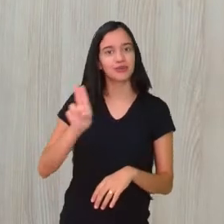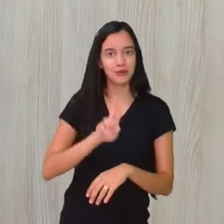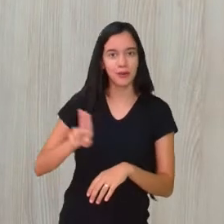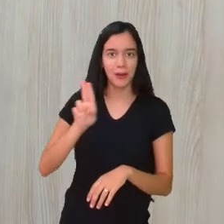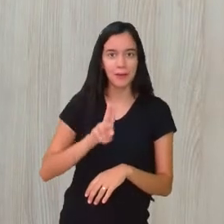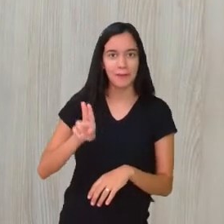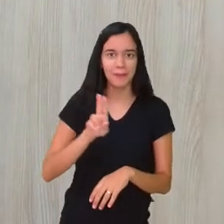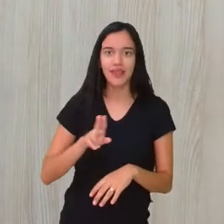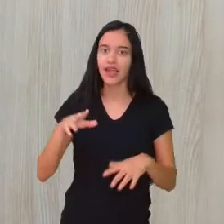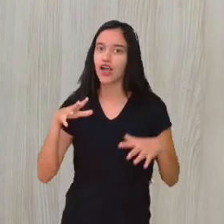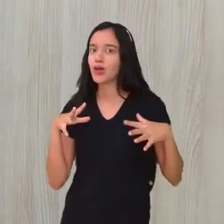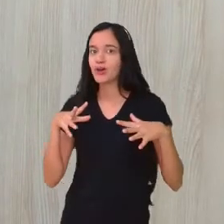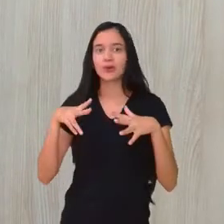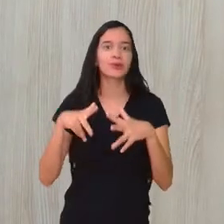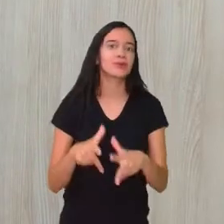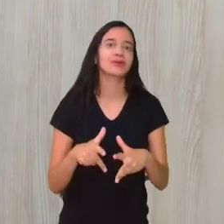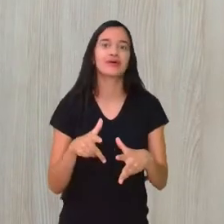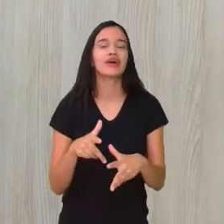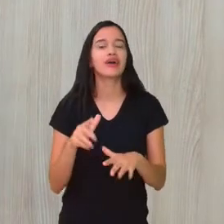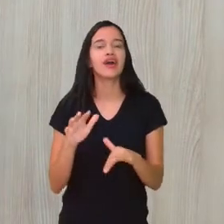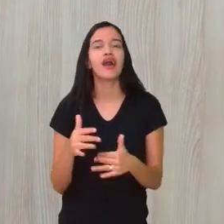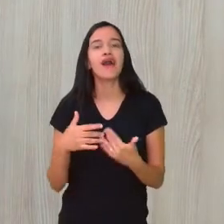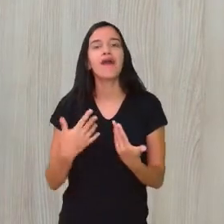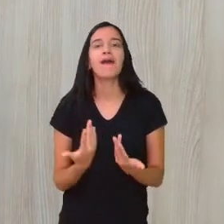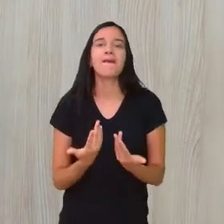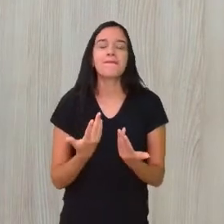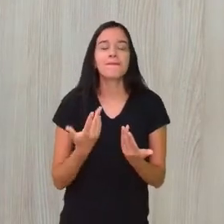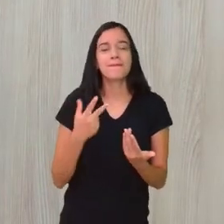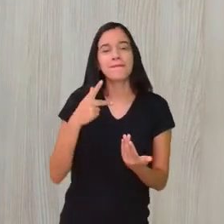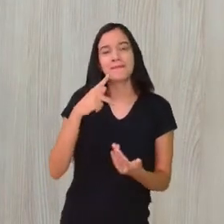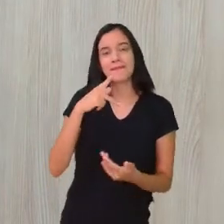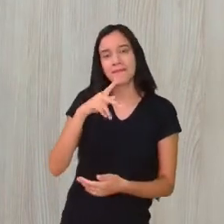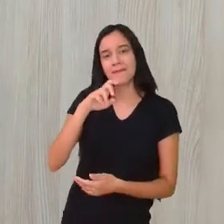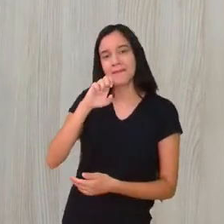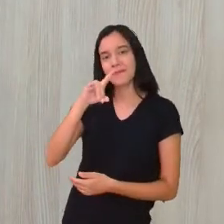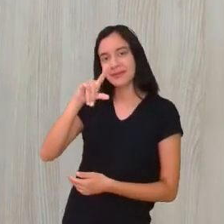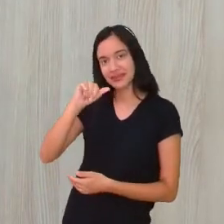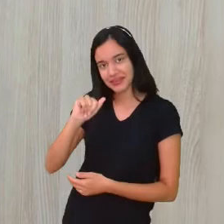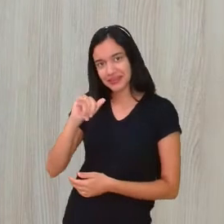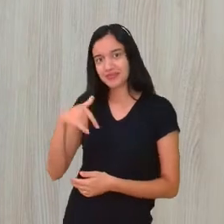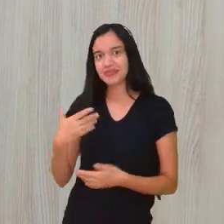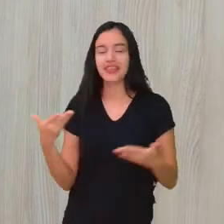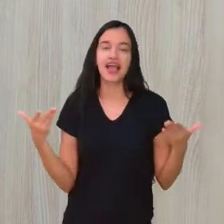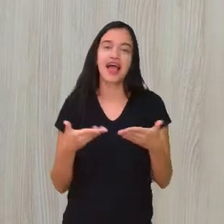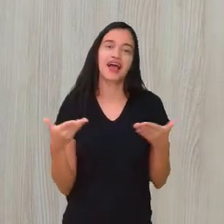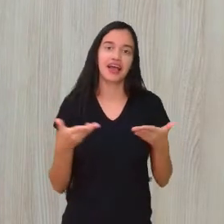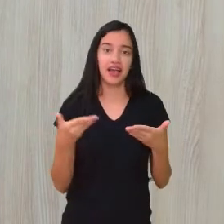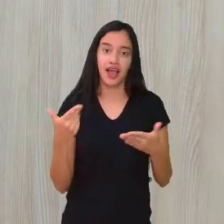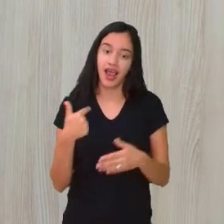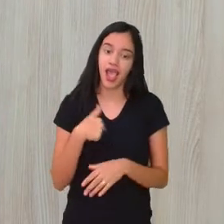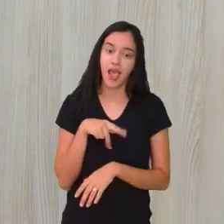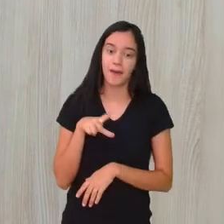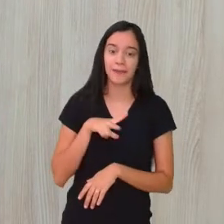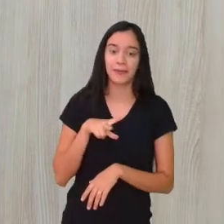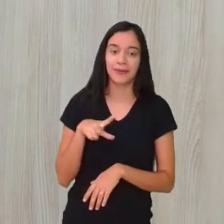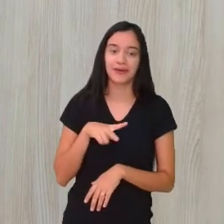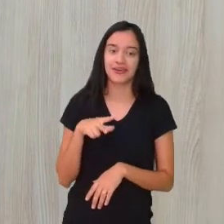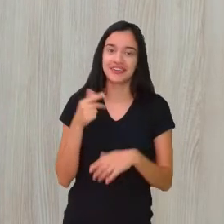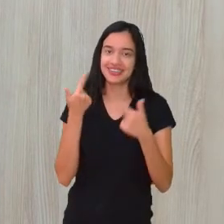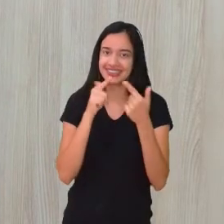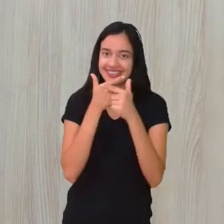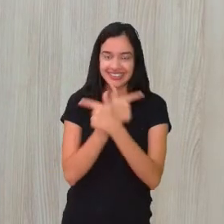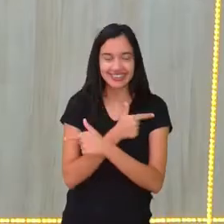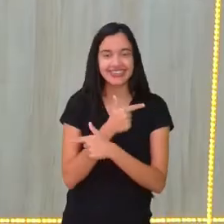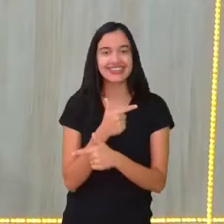usa. Todo mundo não é peida. Possível. Né? Agora, o que eu não acho, eu particularmente não vejo graça